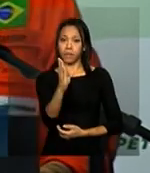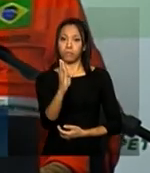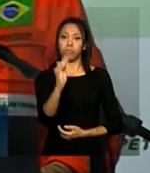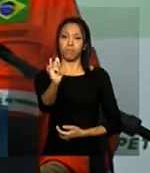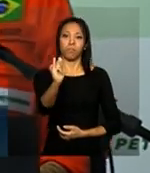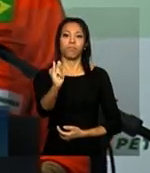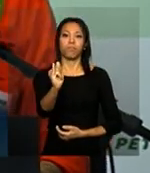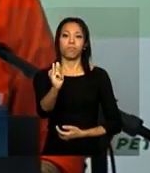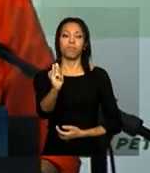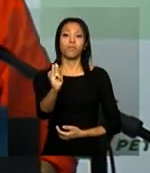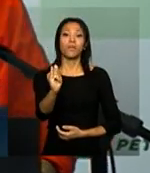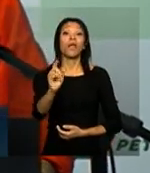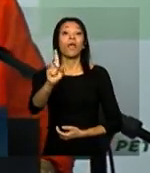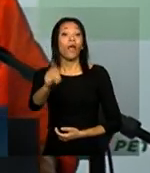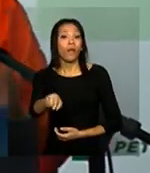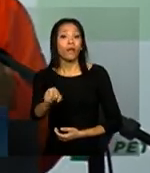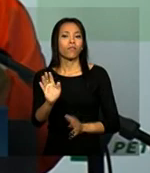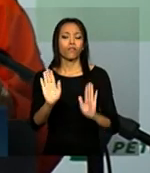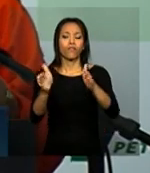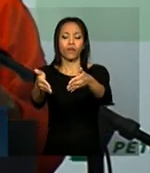bilhões é em